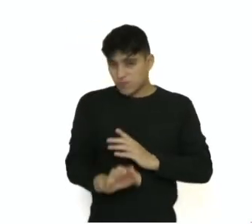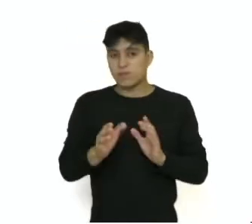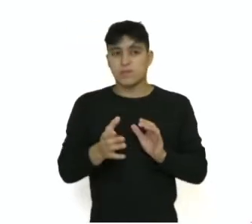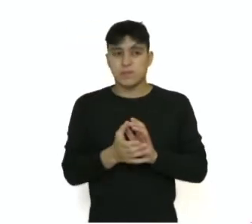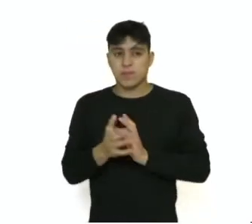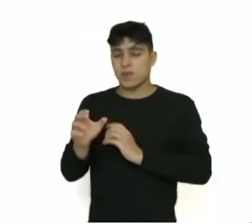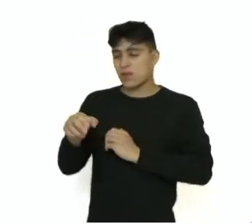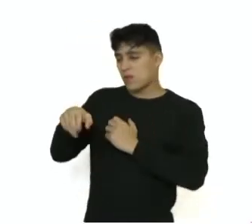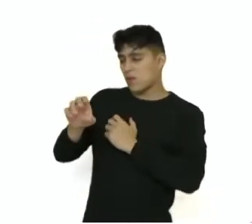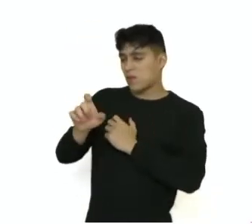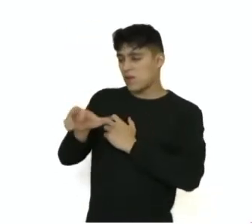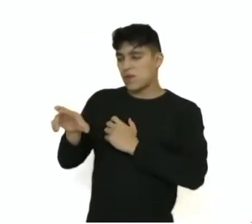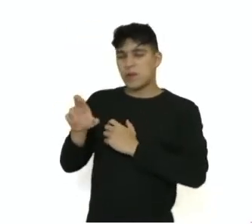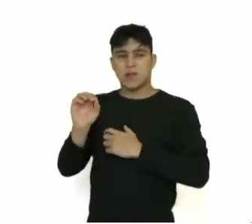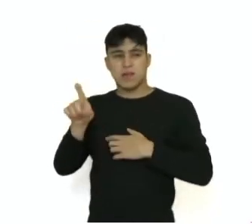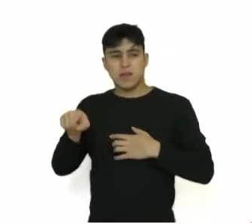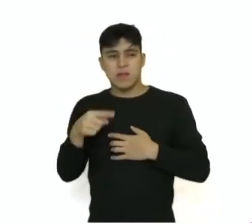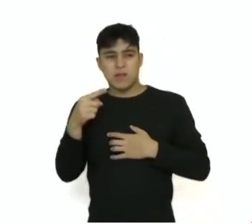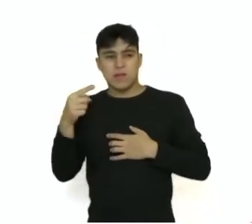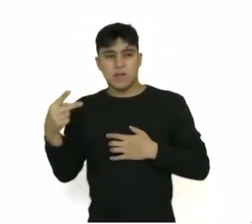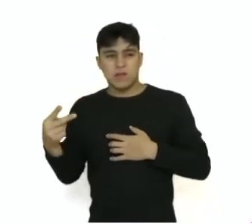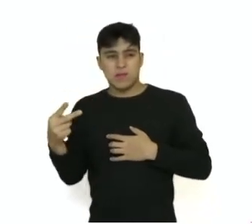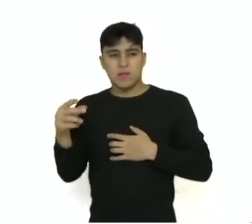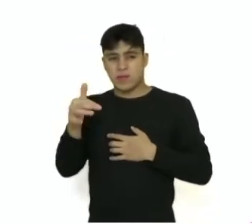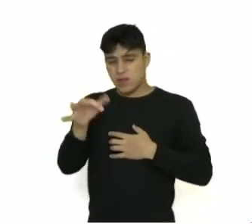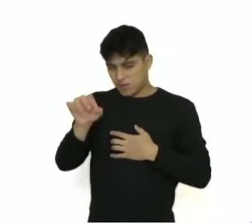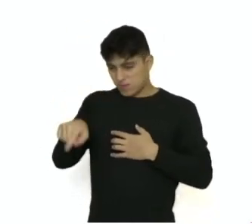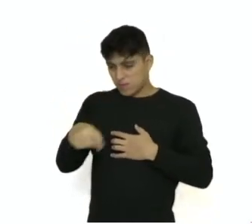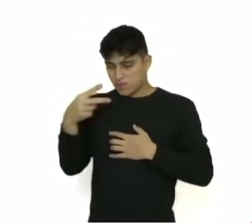nuclear, em torno de 10,2%. Hidráulica,